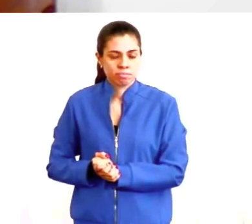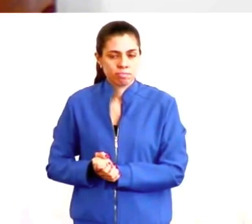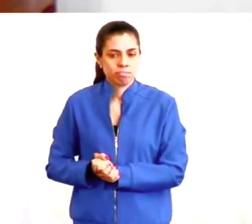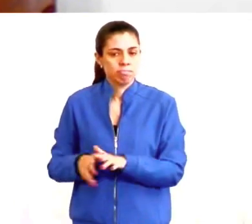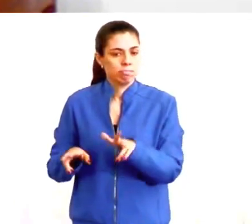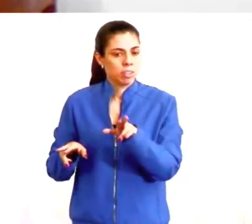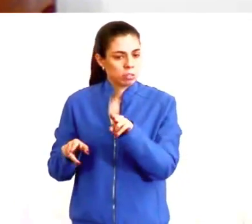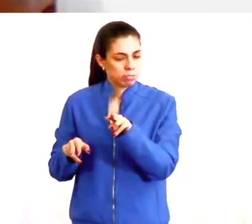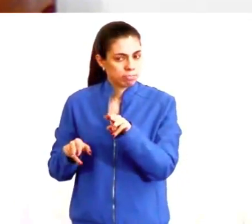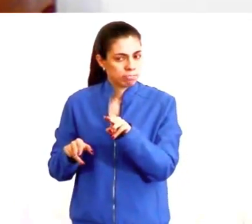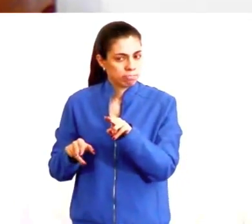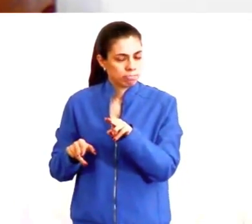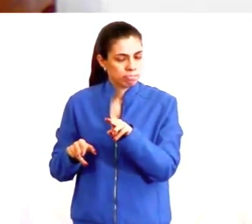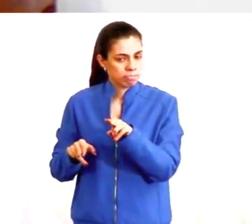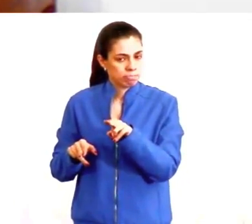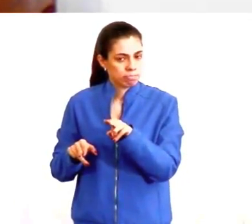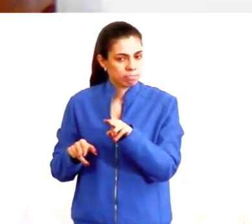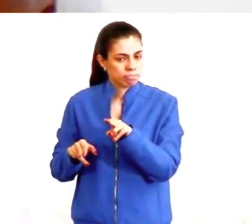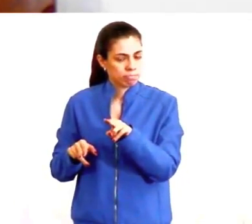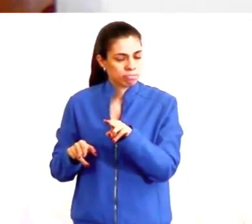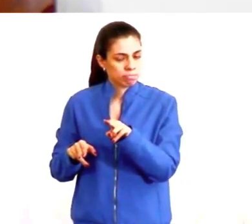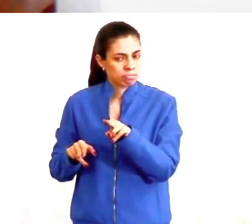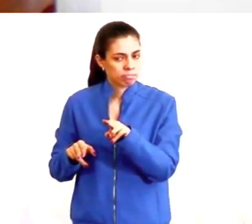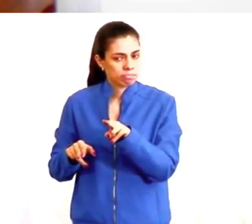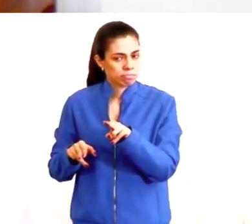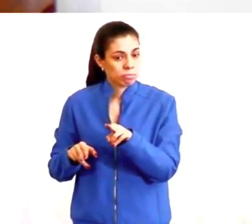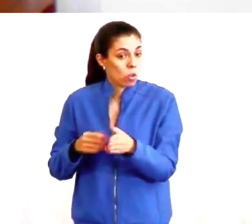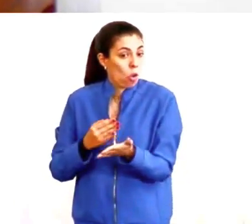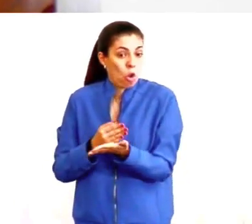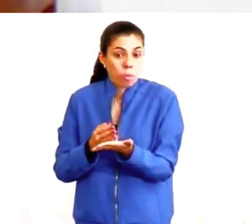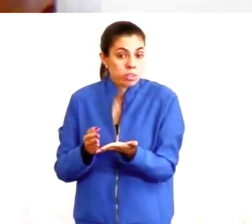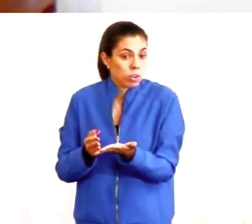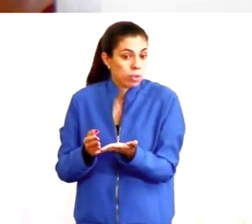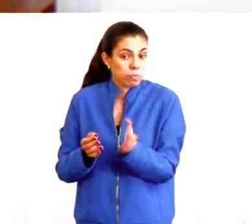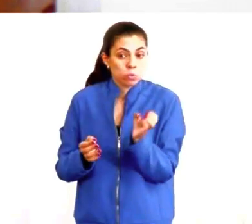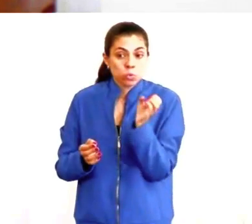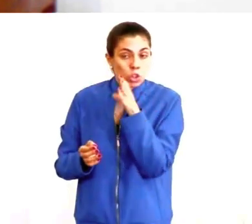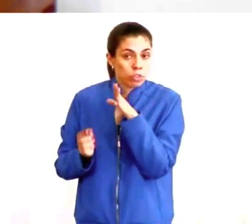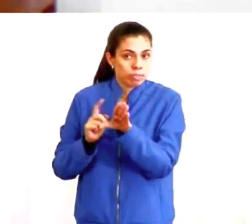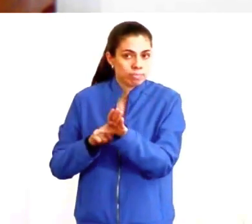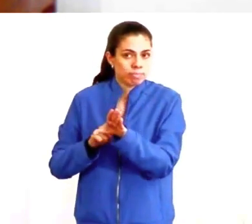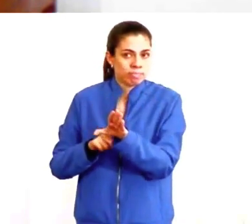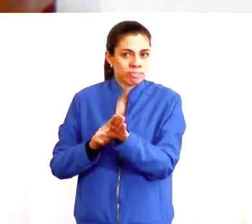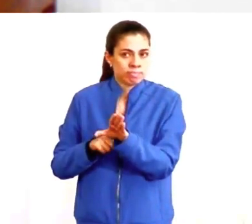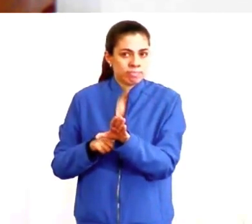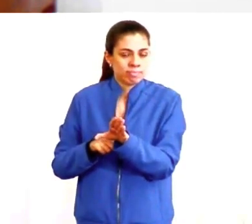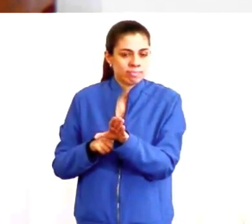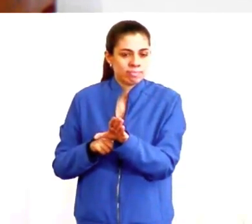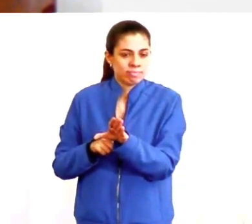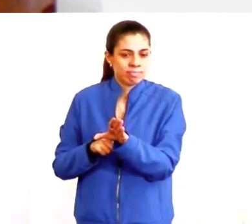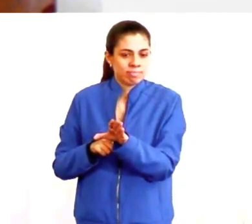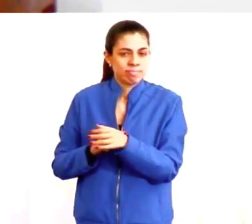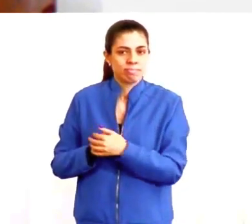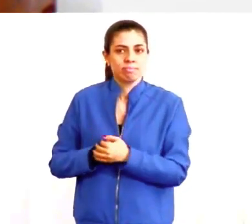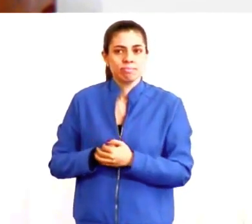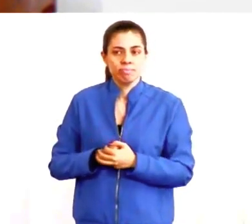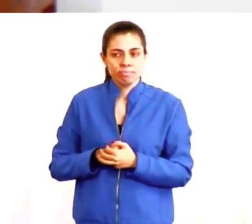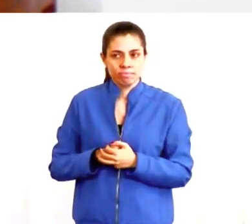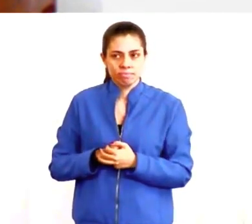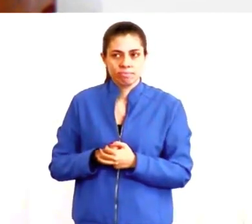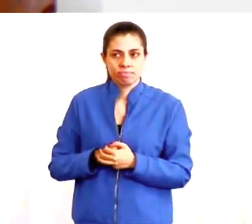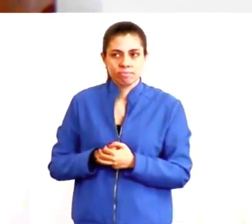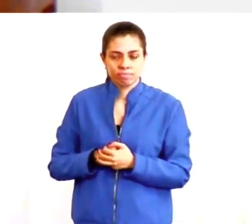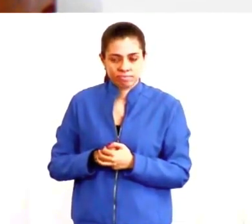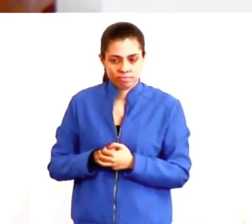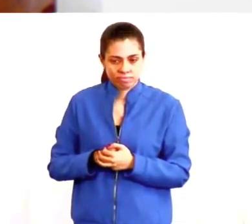Irmãos, começou o novo tempo, a nova vida, a nova forma de viver com o Rei, a nova